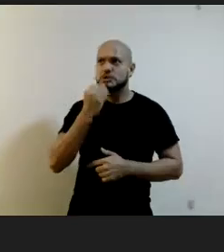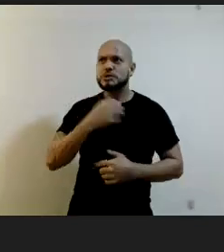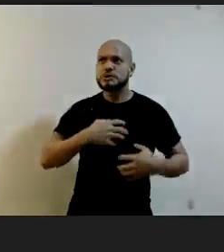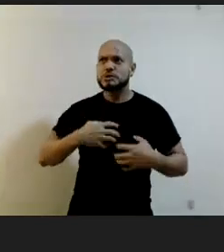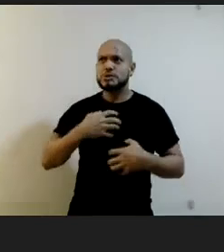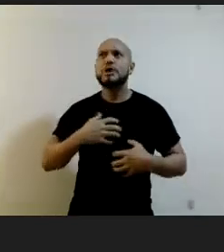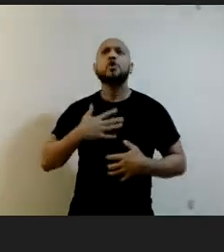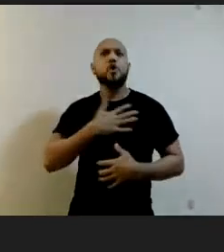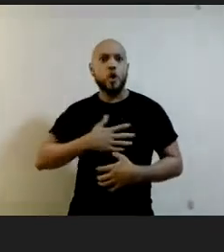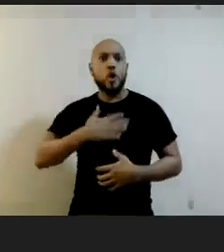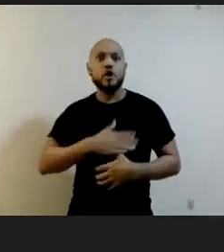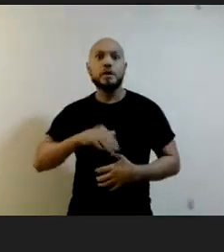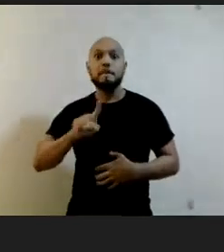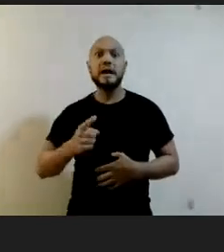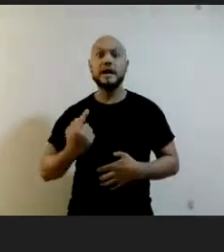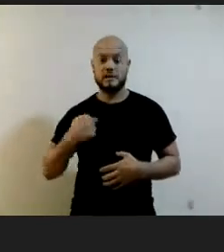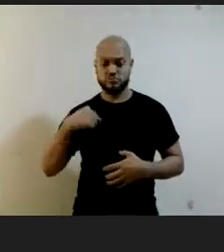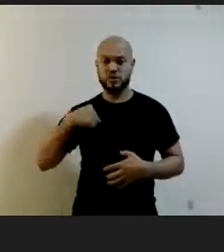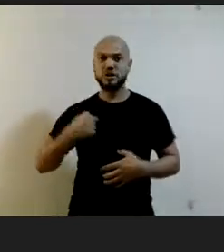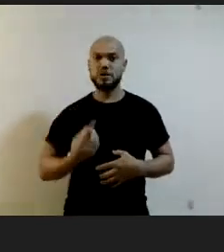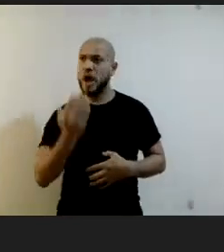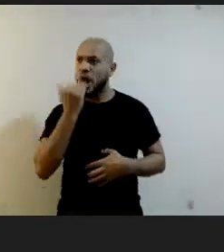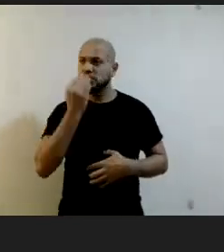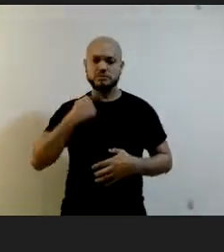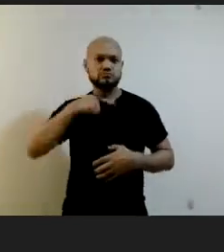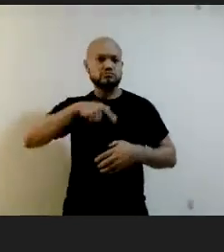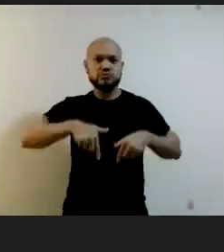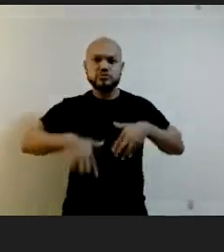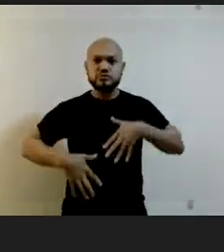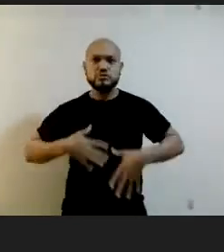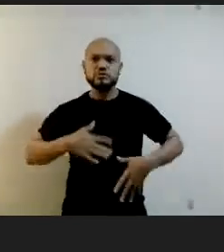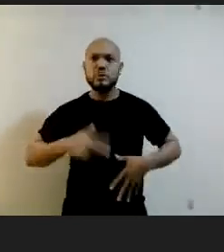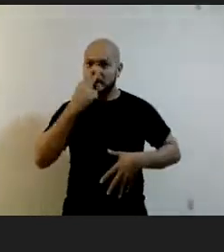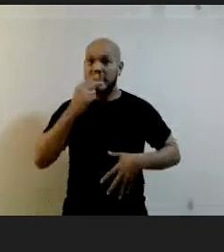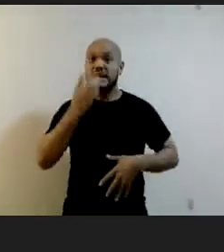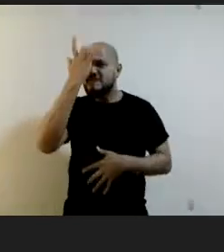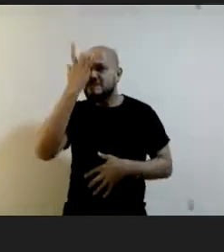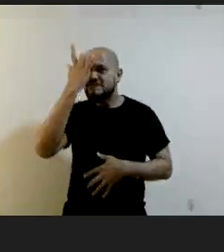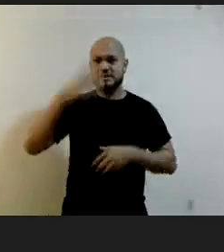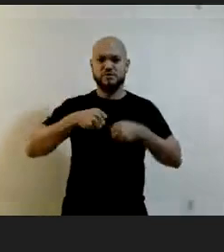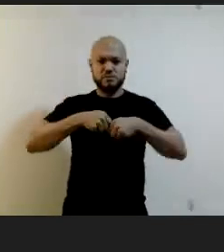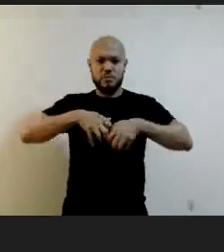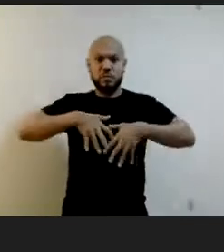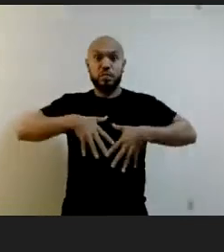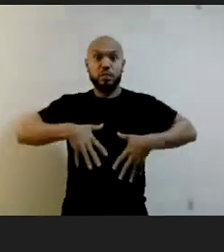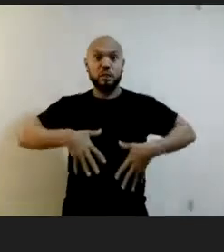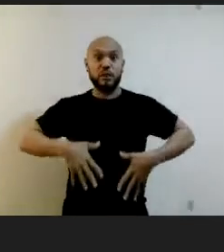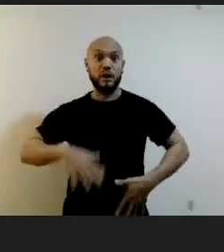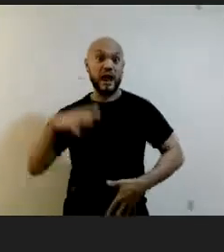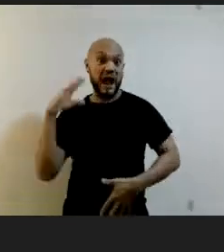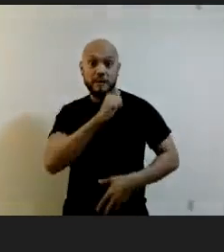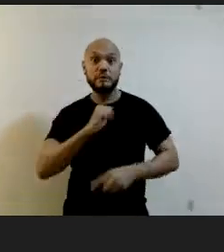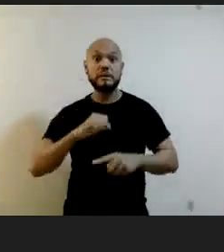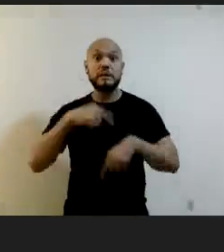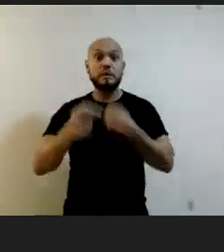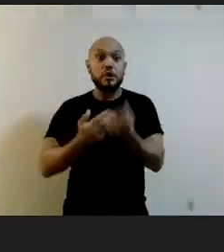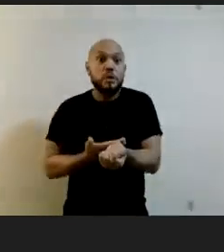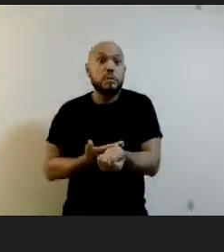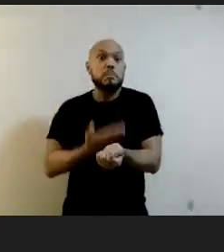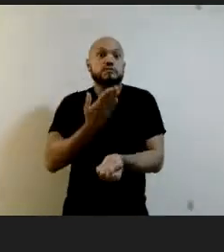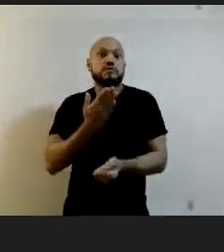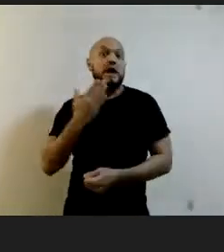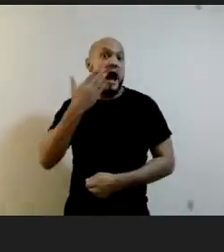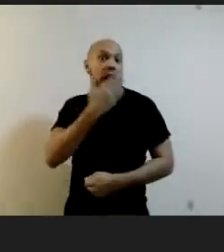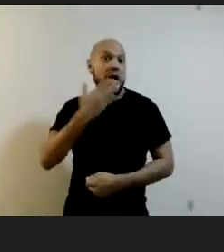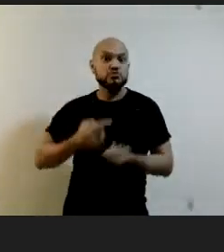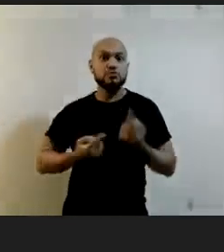tem trabalho para desdobrar, para quebrar, então levam a pico de glicose, absorção